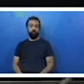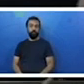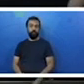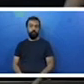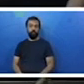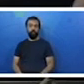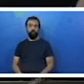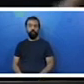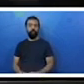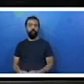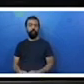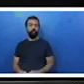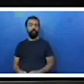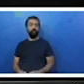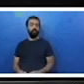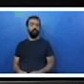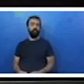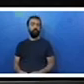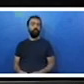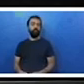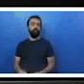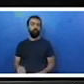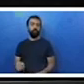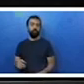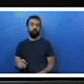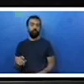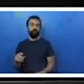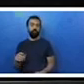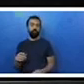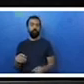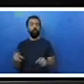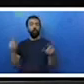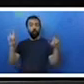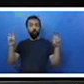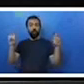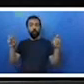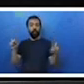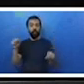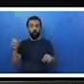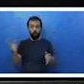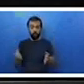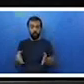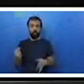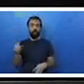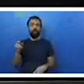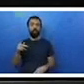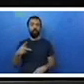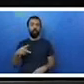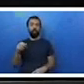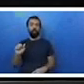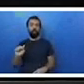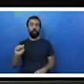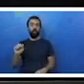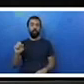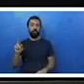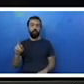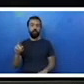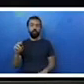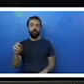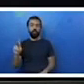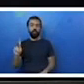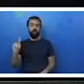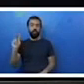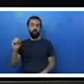Então hoje nós vamos falar sobre o parkour e suas características, vamos falar também sobre o conceito de parkour, o que é,